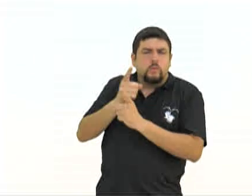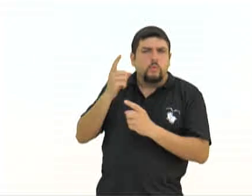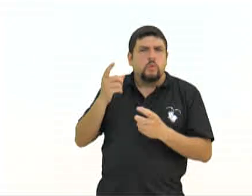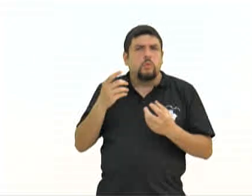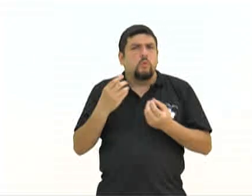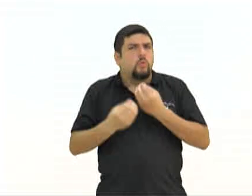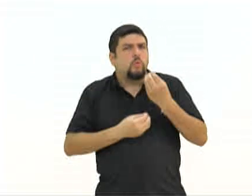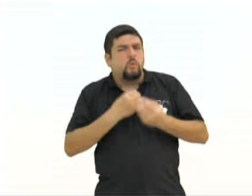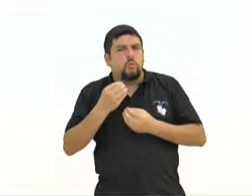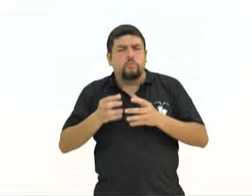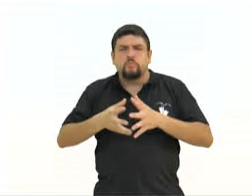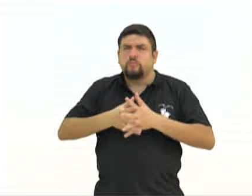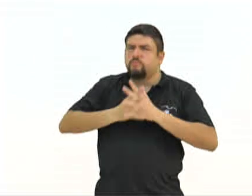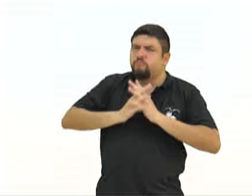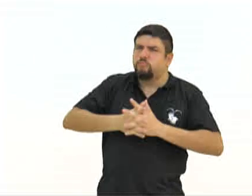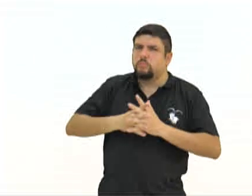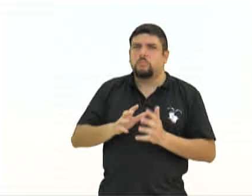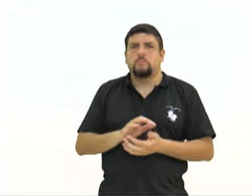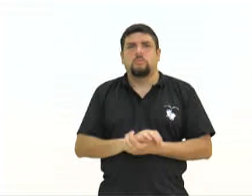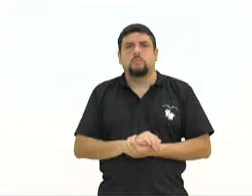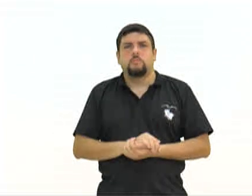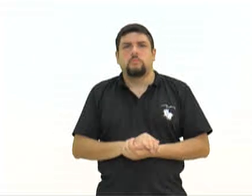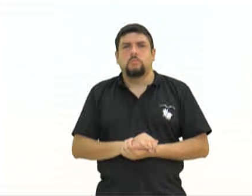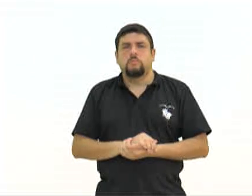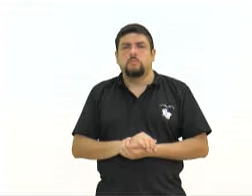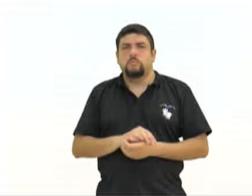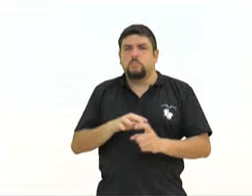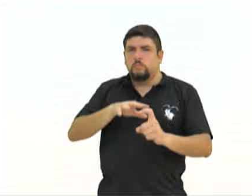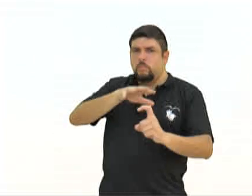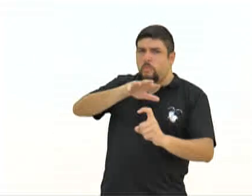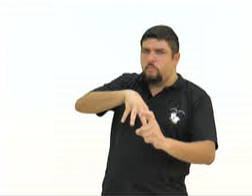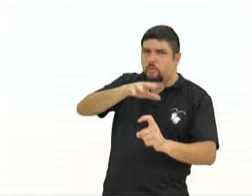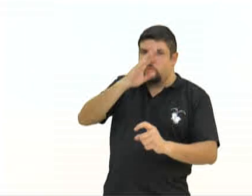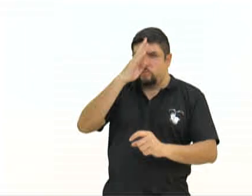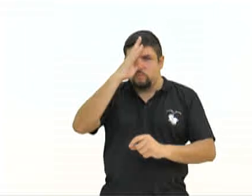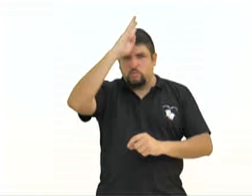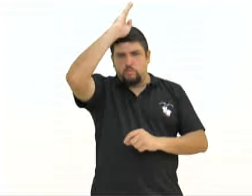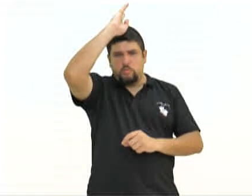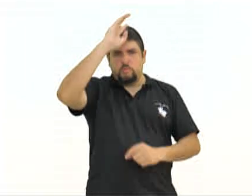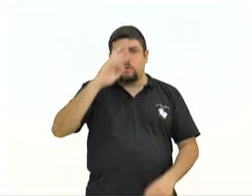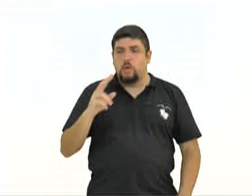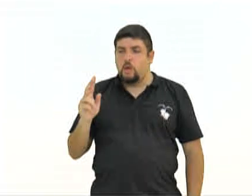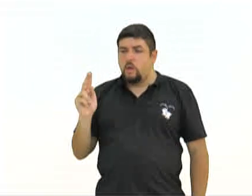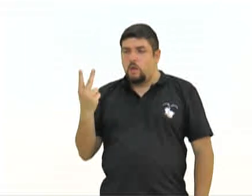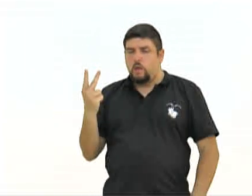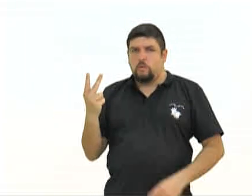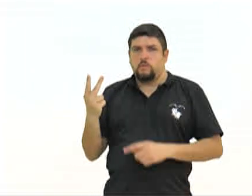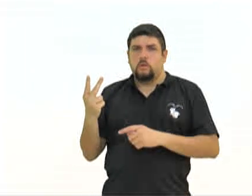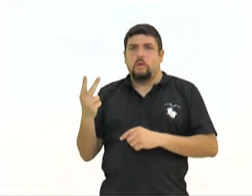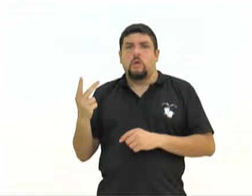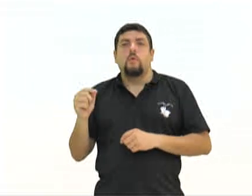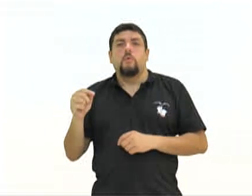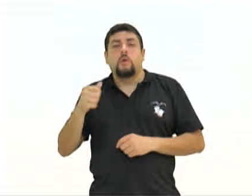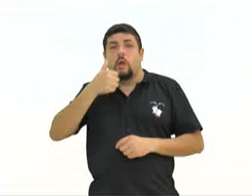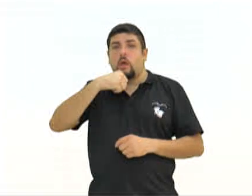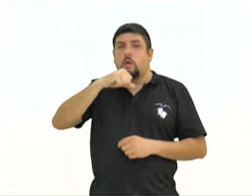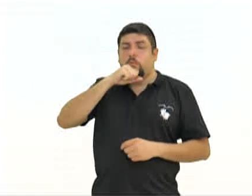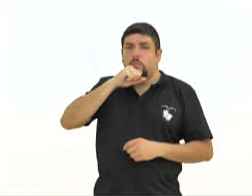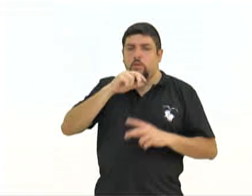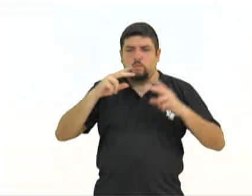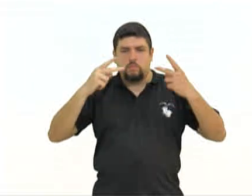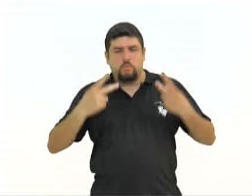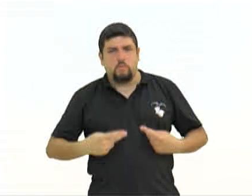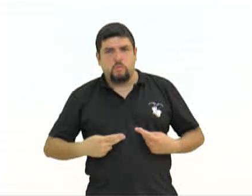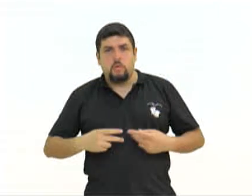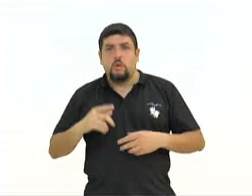do conflito, certo? Então, olhem lá, na mitologia greco-romana, Hércules era filho de uma mortal com Zeus, o chefe